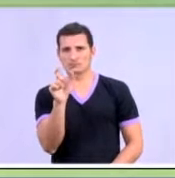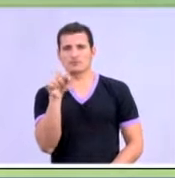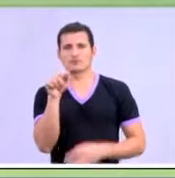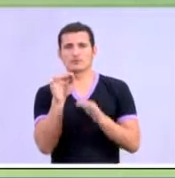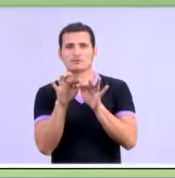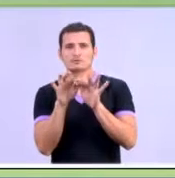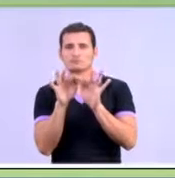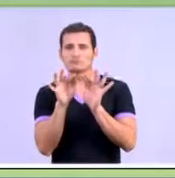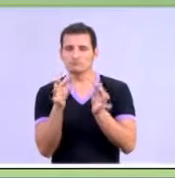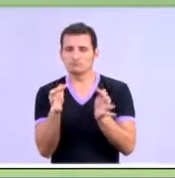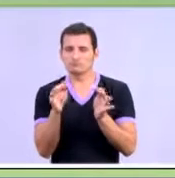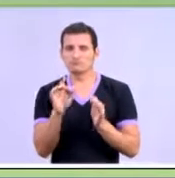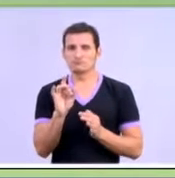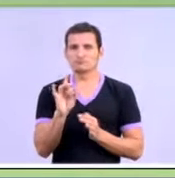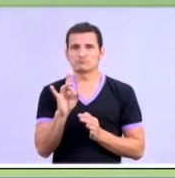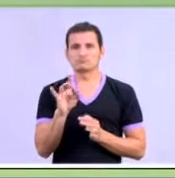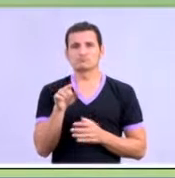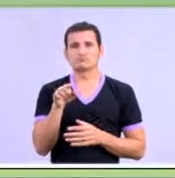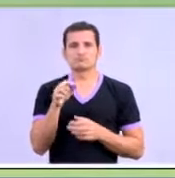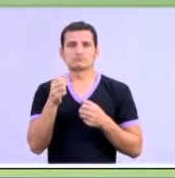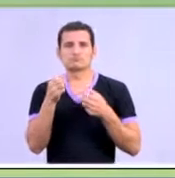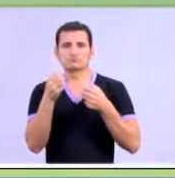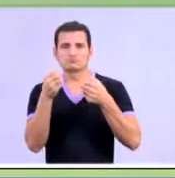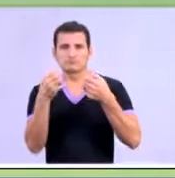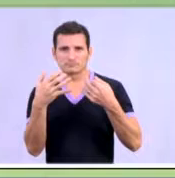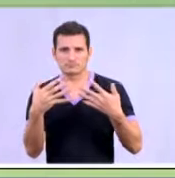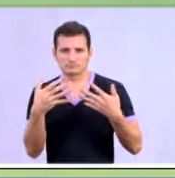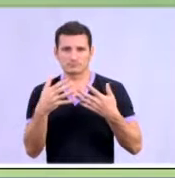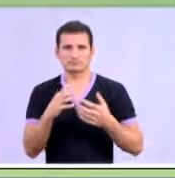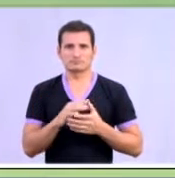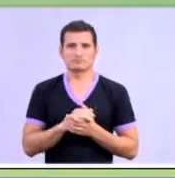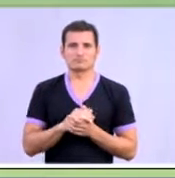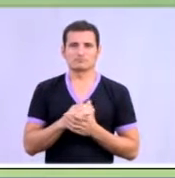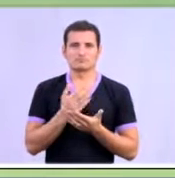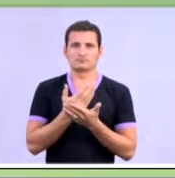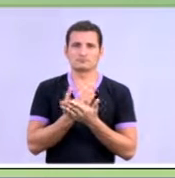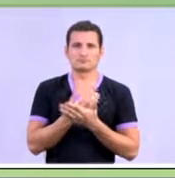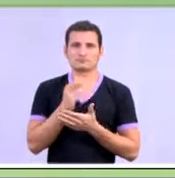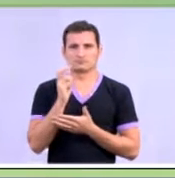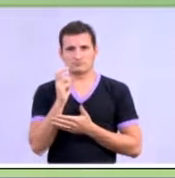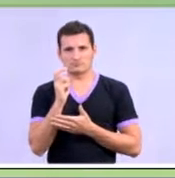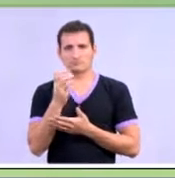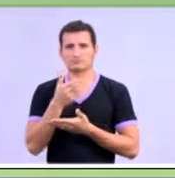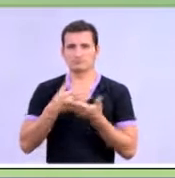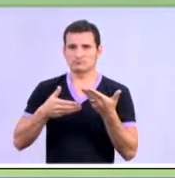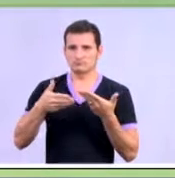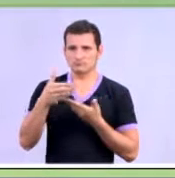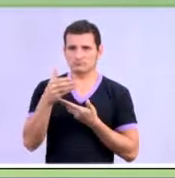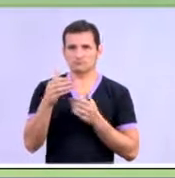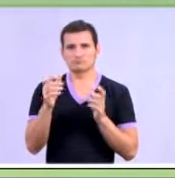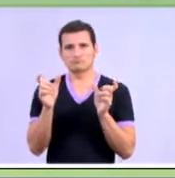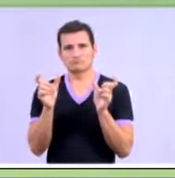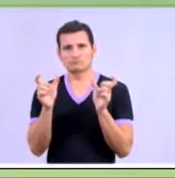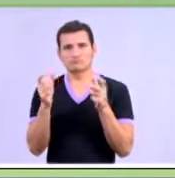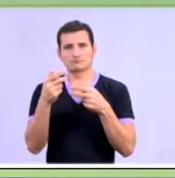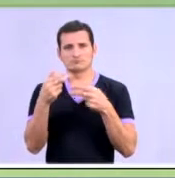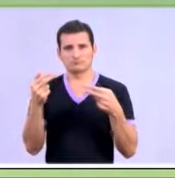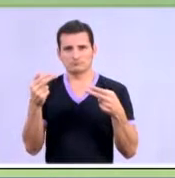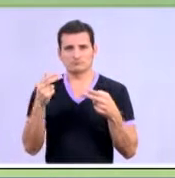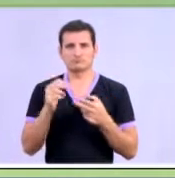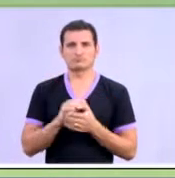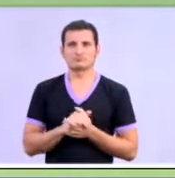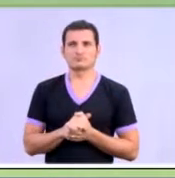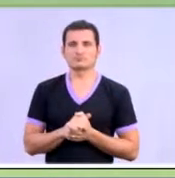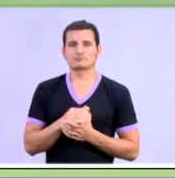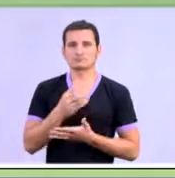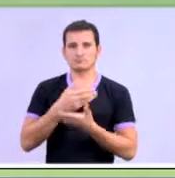poder a gente exemplificar. Na aula 5, a gente vai estar falando de relacionamento entre objetos. Na aula 5, não, na próxima aula, na aula 4, nós